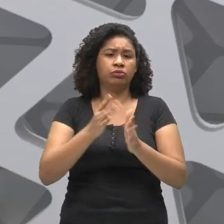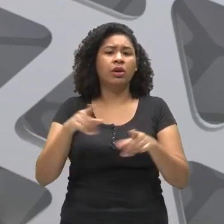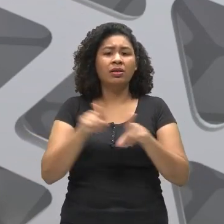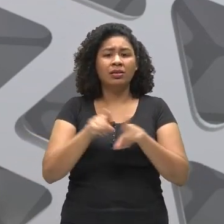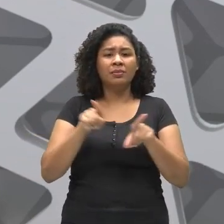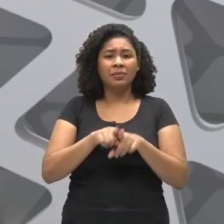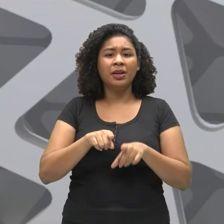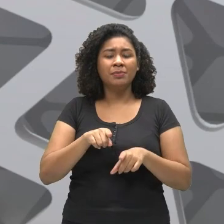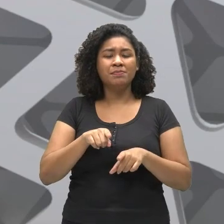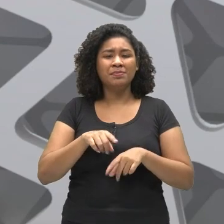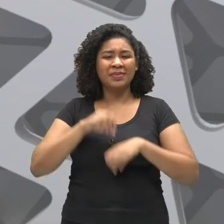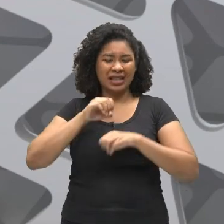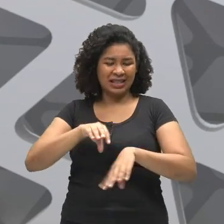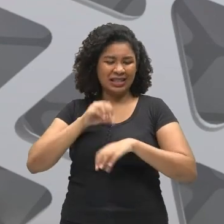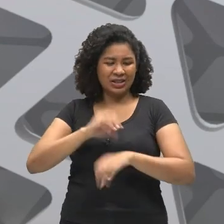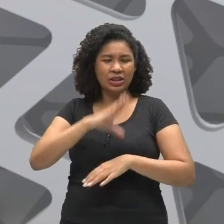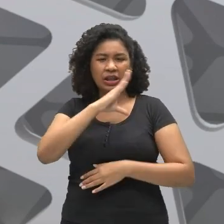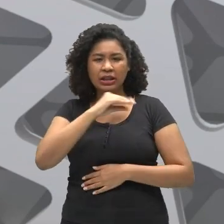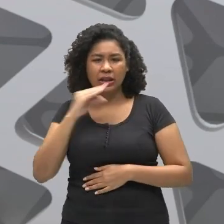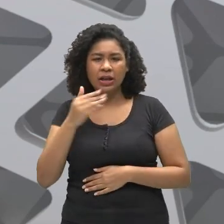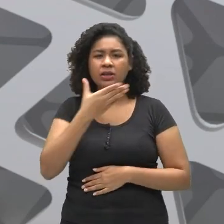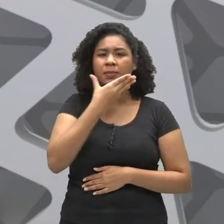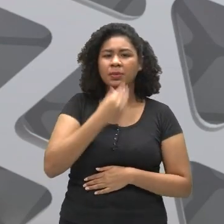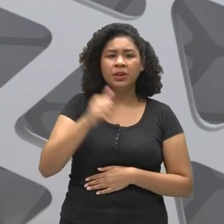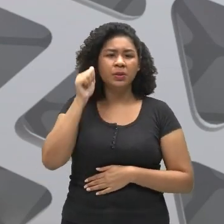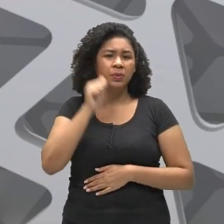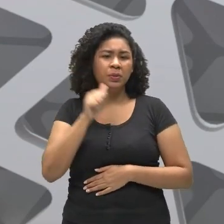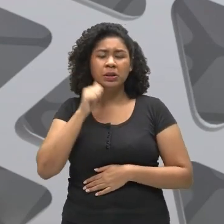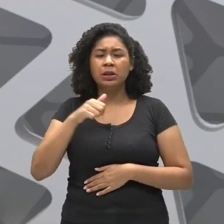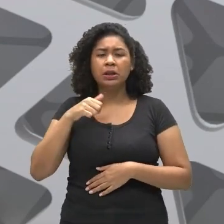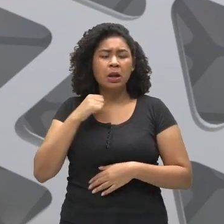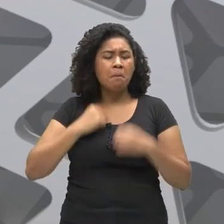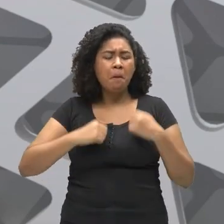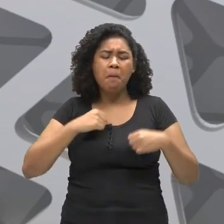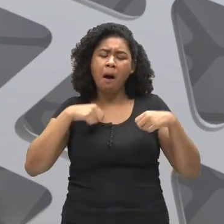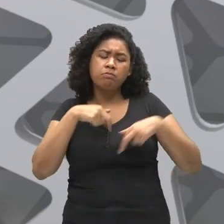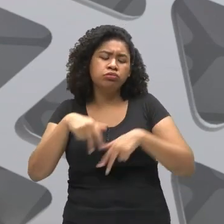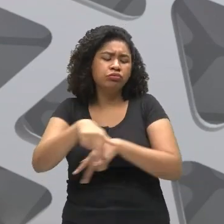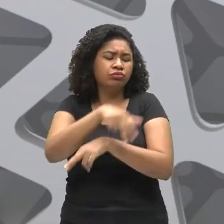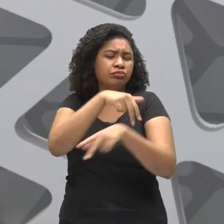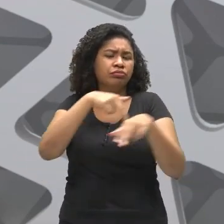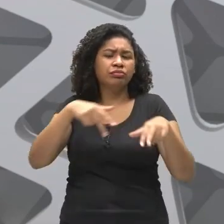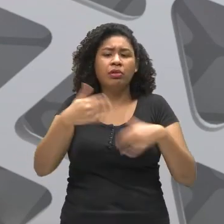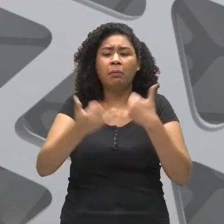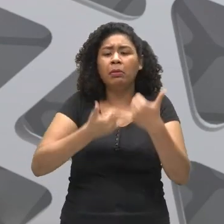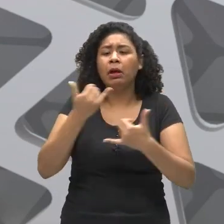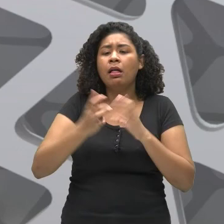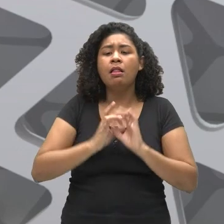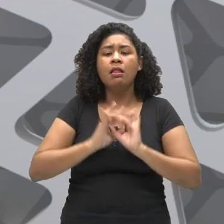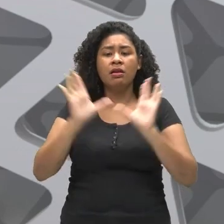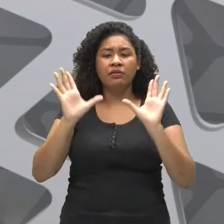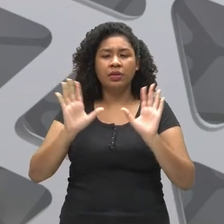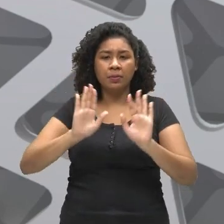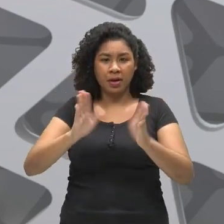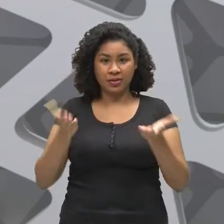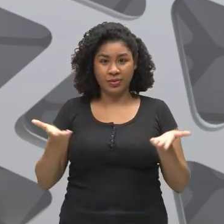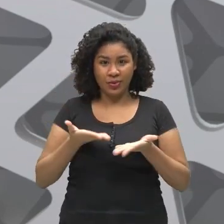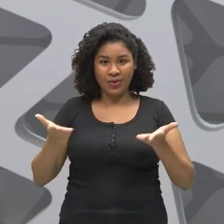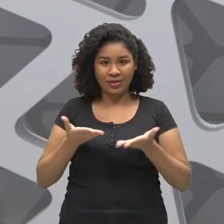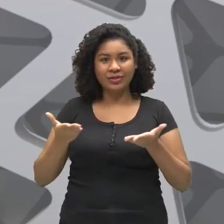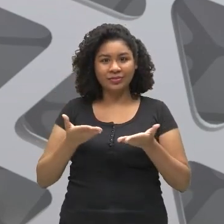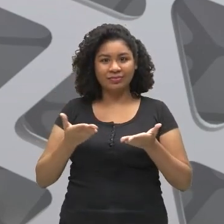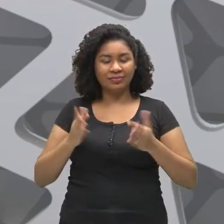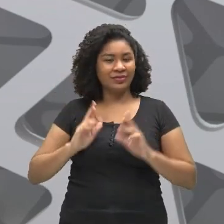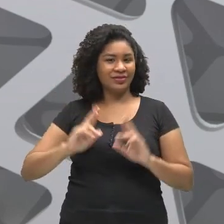muito livre, né? Meninos e meninas correndo livremente, e eles criam o que nós chamamos hoje de educação jesuítica, que é muito parecido com o